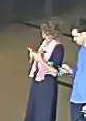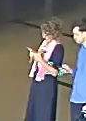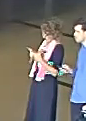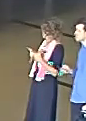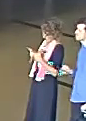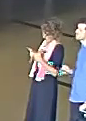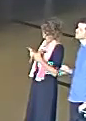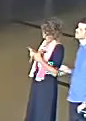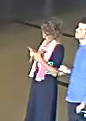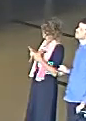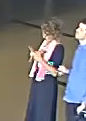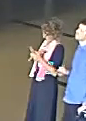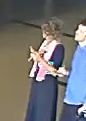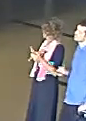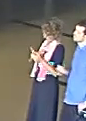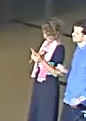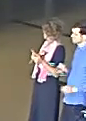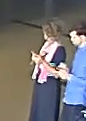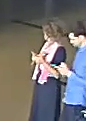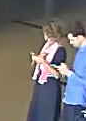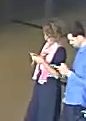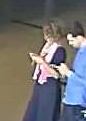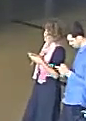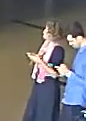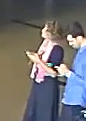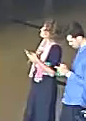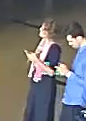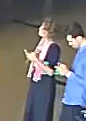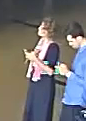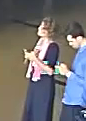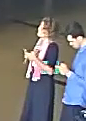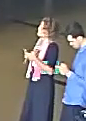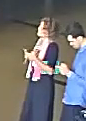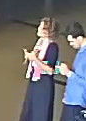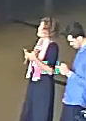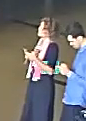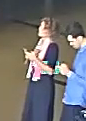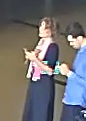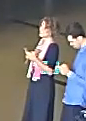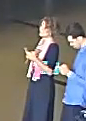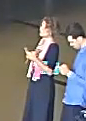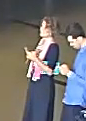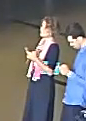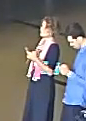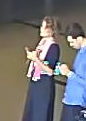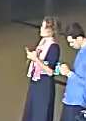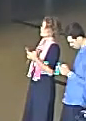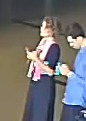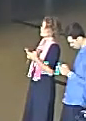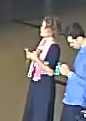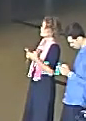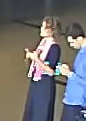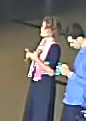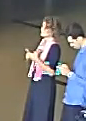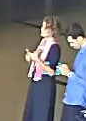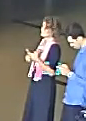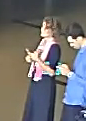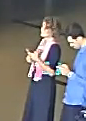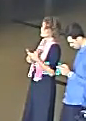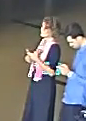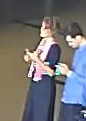carregada ela passa pra cadeira e é transportada dentro do ônibus explicação do pessoal quando quando det tem um